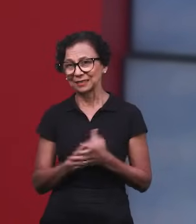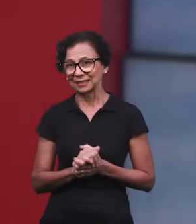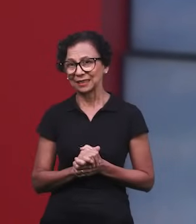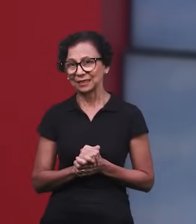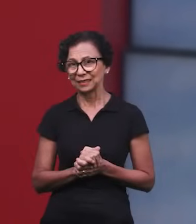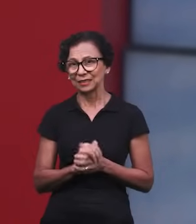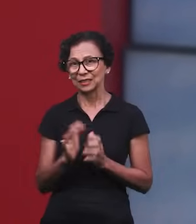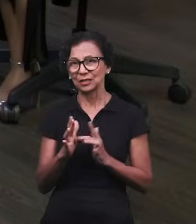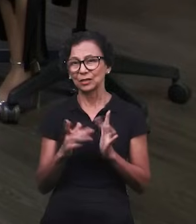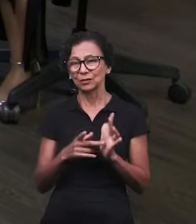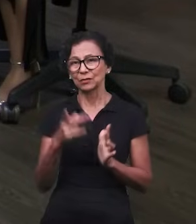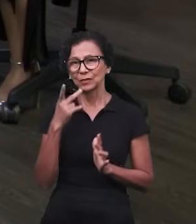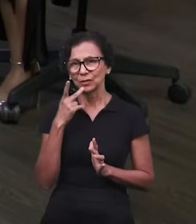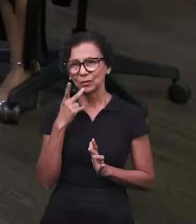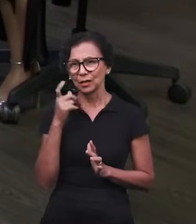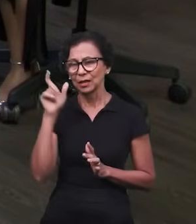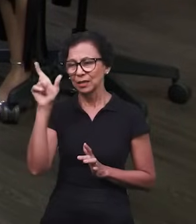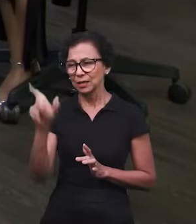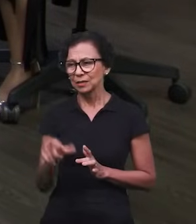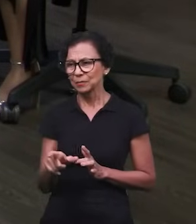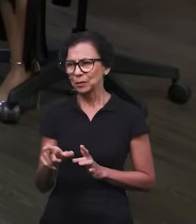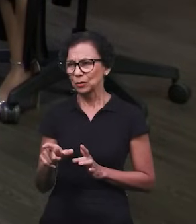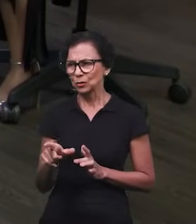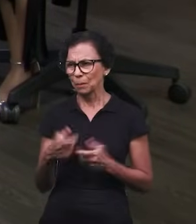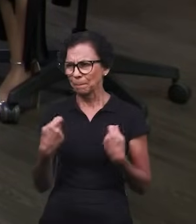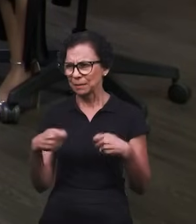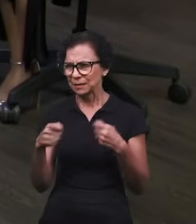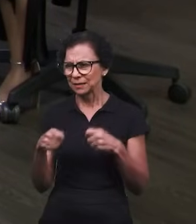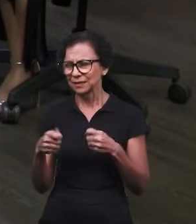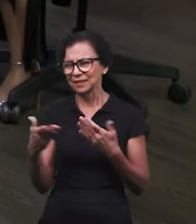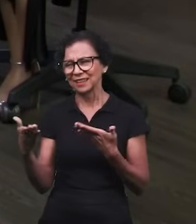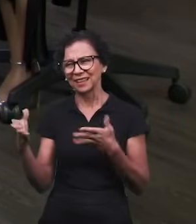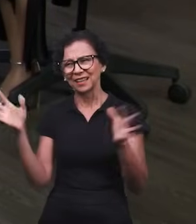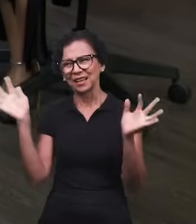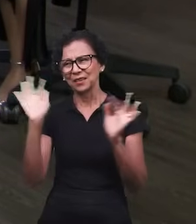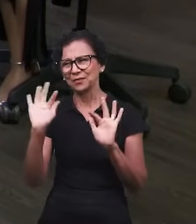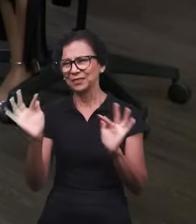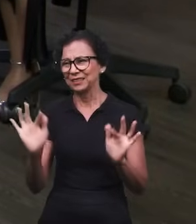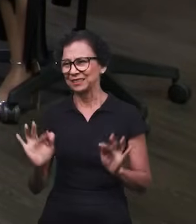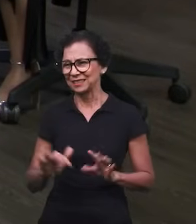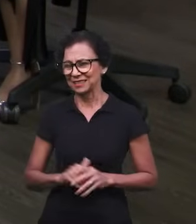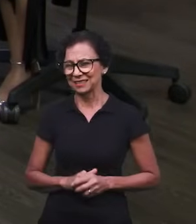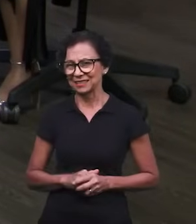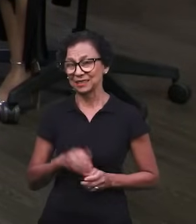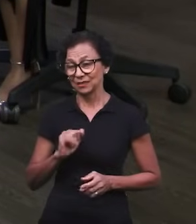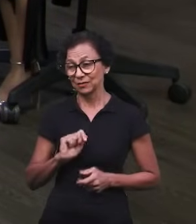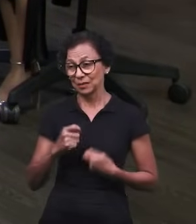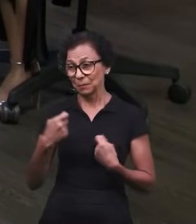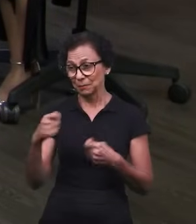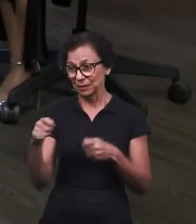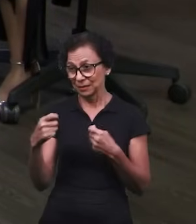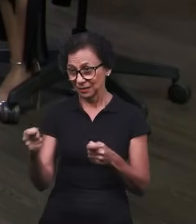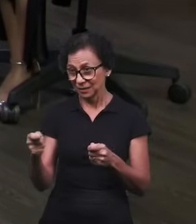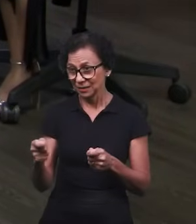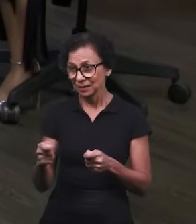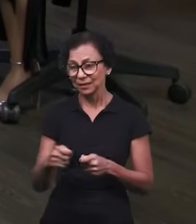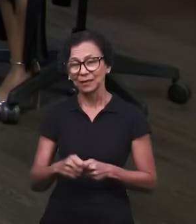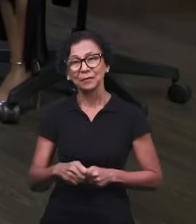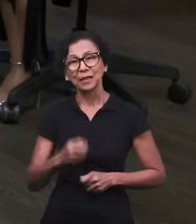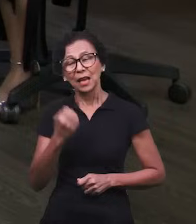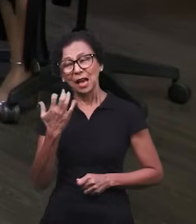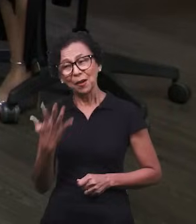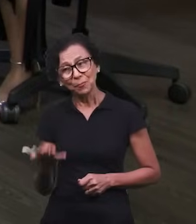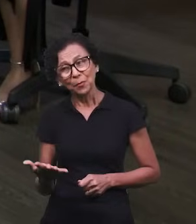são perseguidos. Então, se você está sendo perseguido, é um bom sinal. Embora não seja